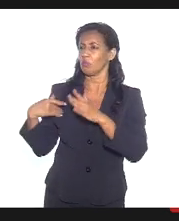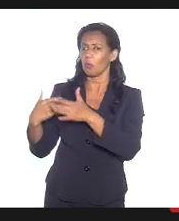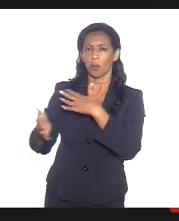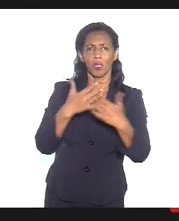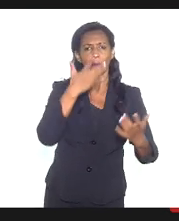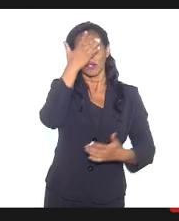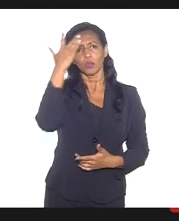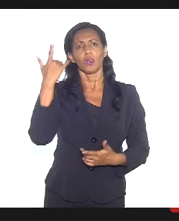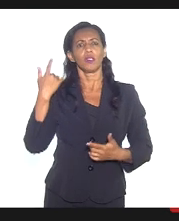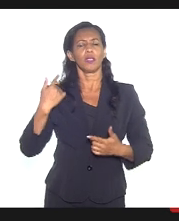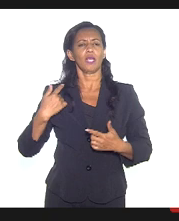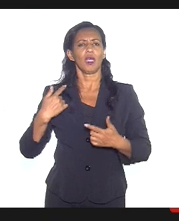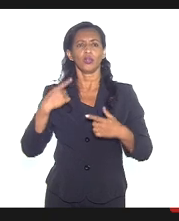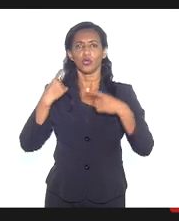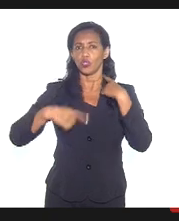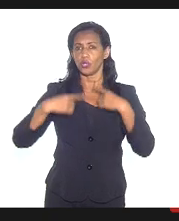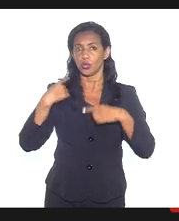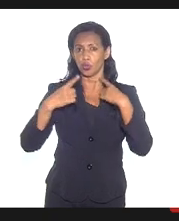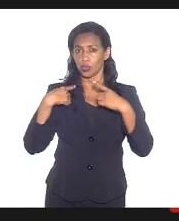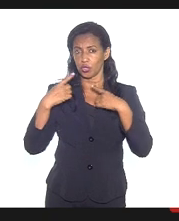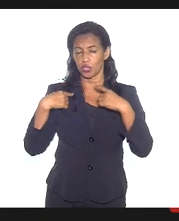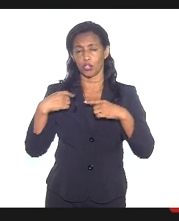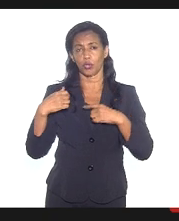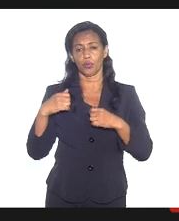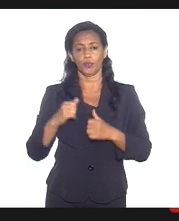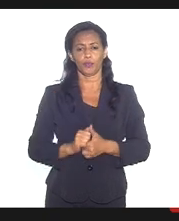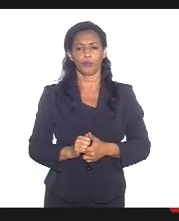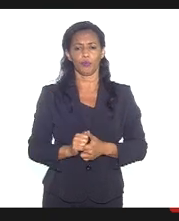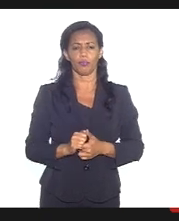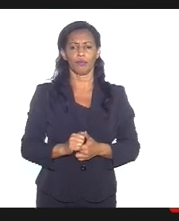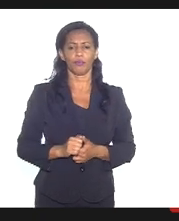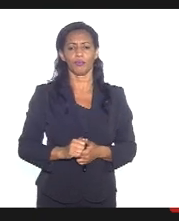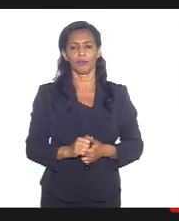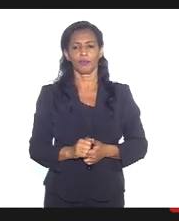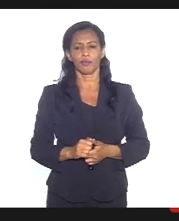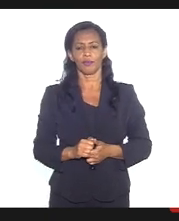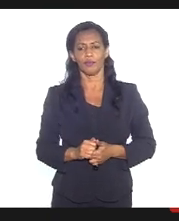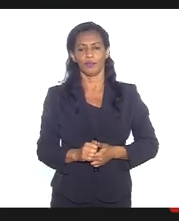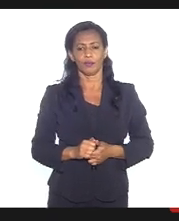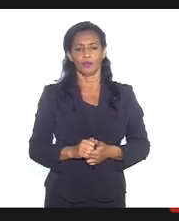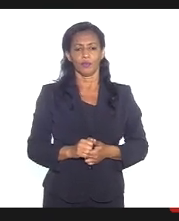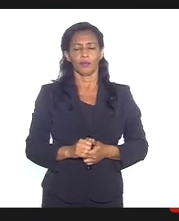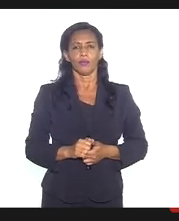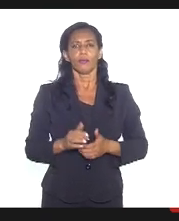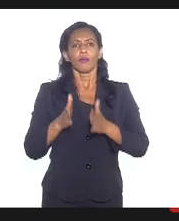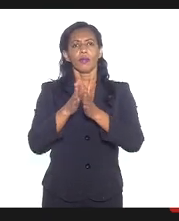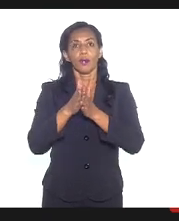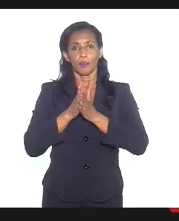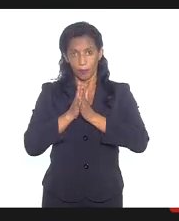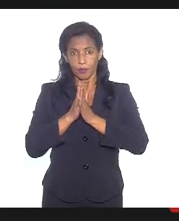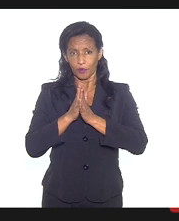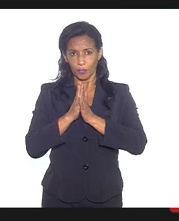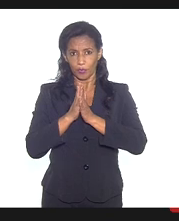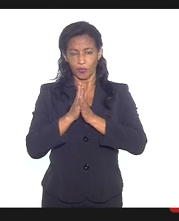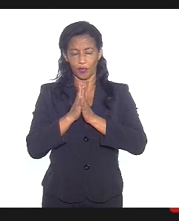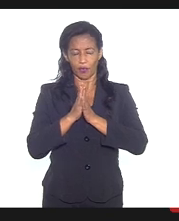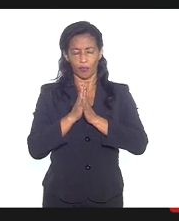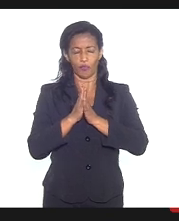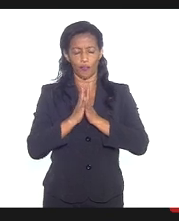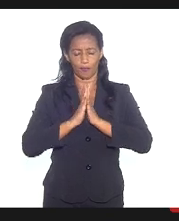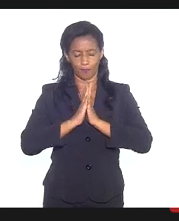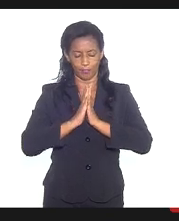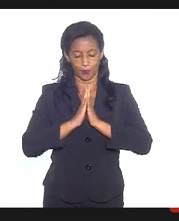Tá? Alex, retorna, por favor. Claro. Por favor, é que a gente está falando tanto